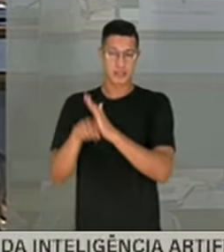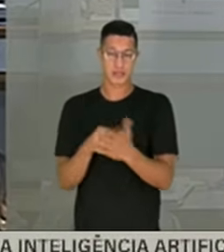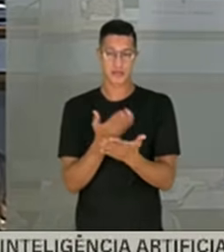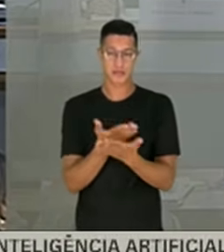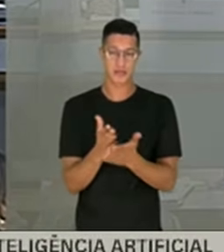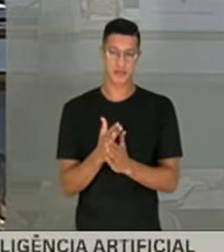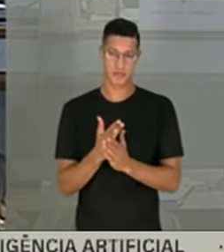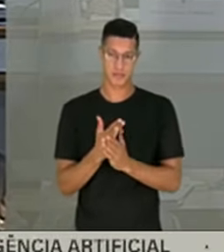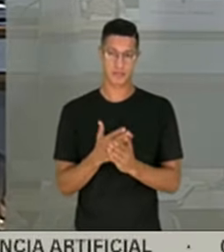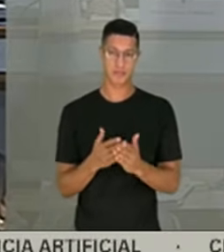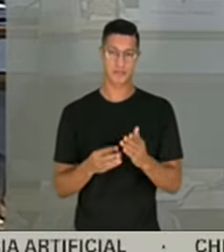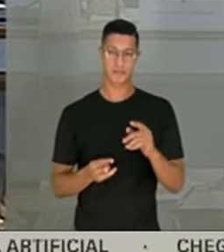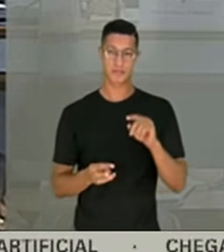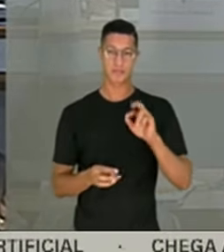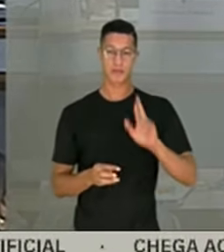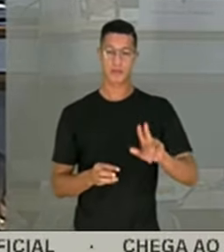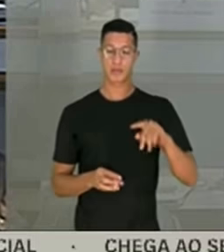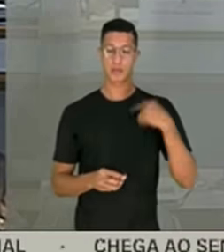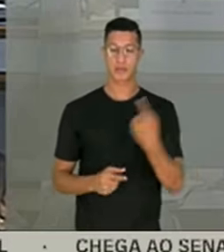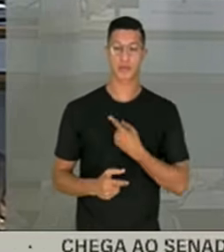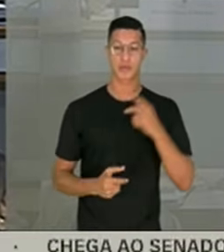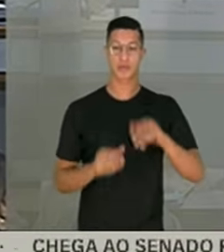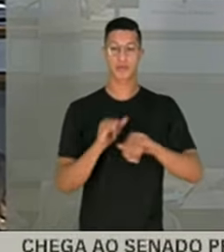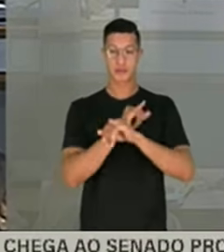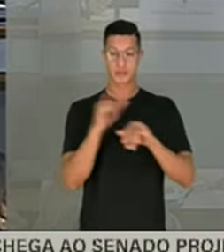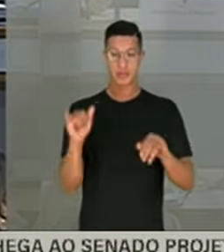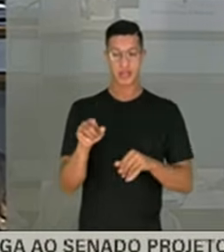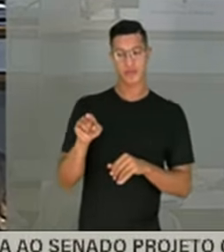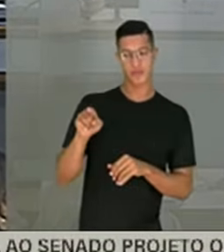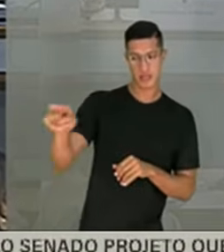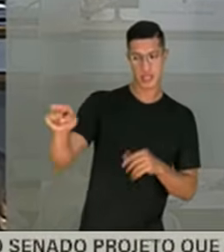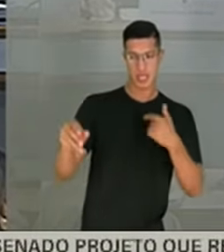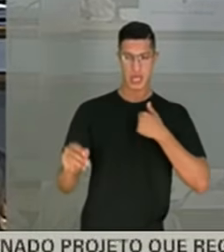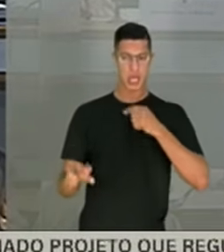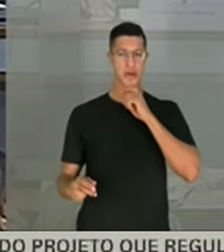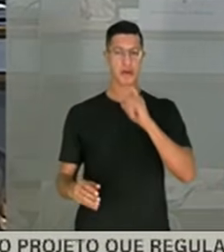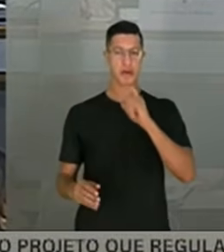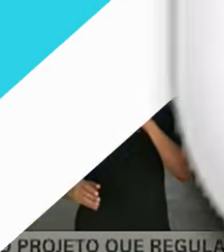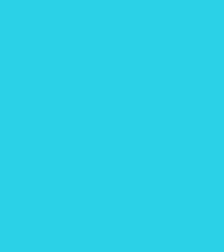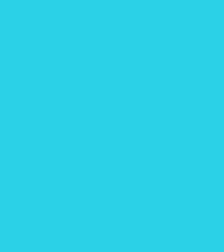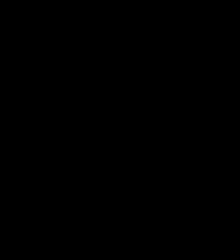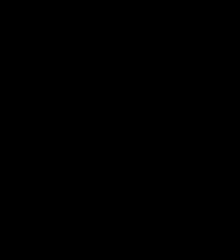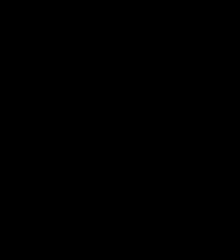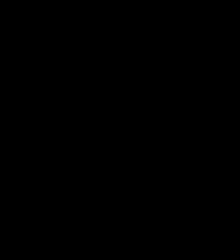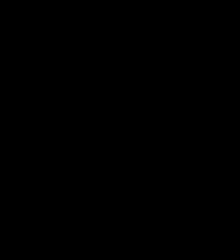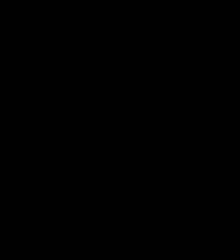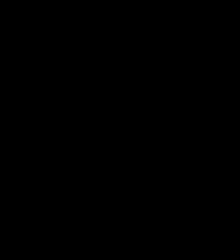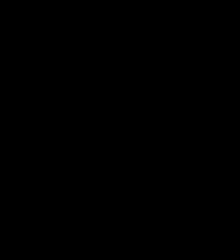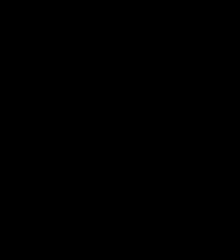pesquisando, não somos nós que vamos dizer, nem você, nem eu, nem ninguém aqui.